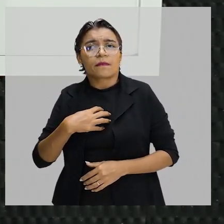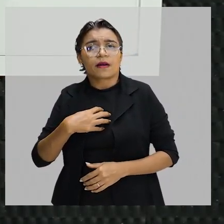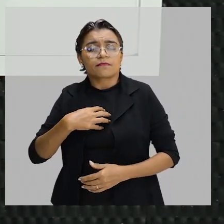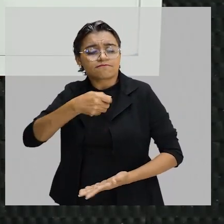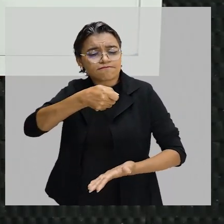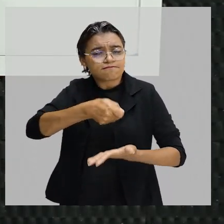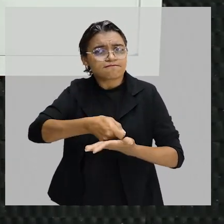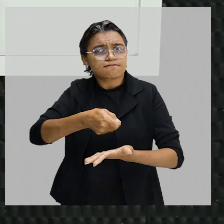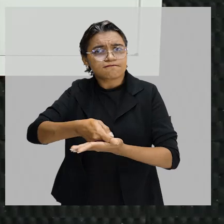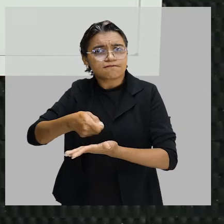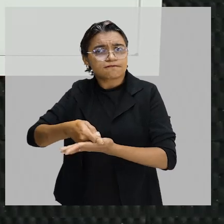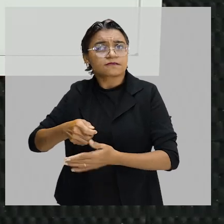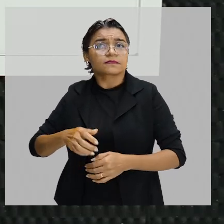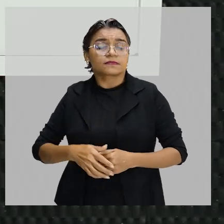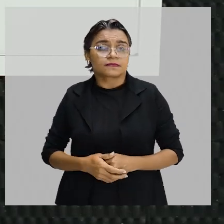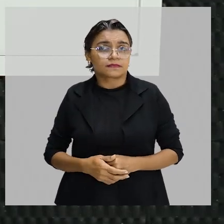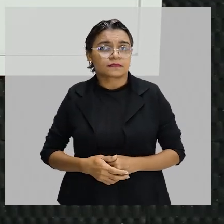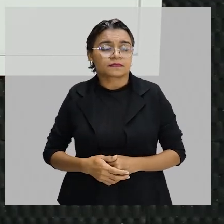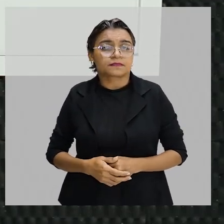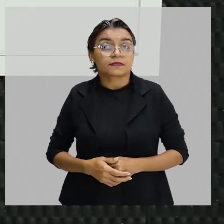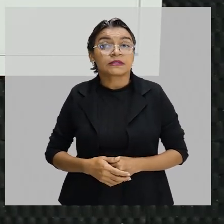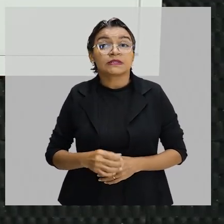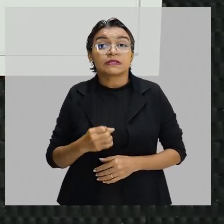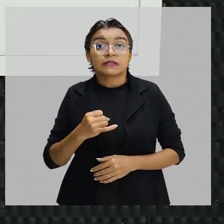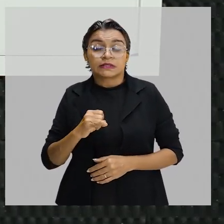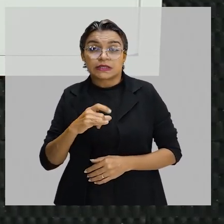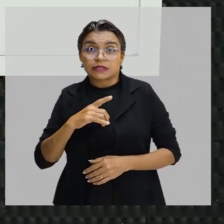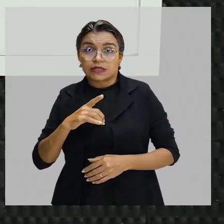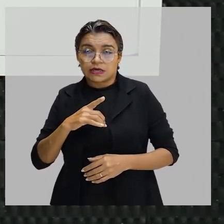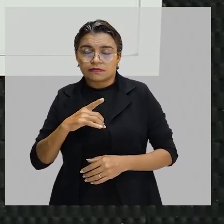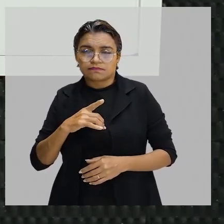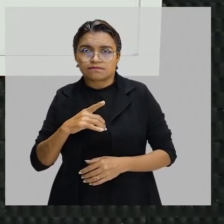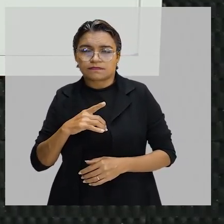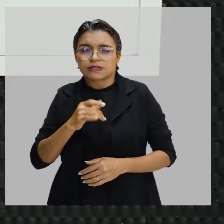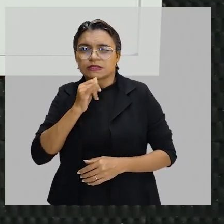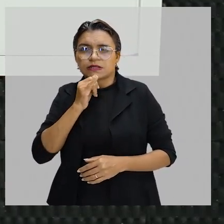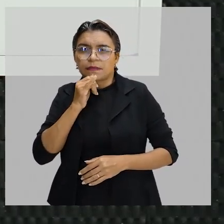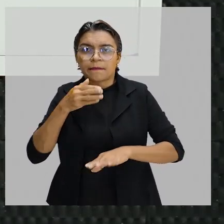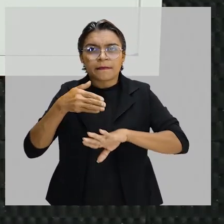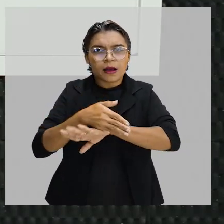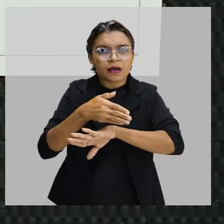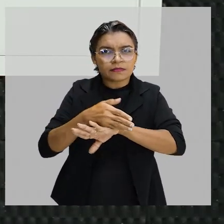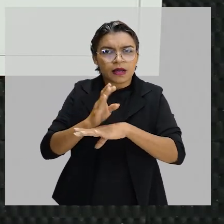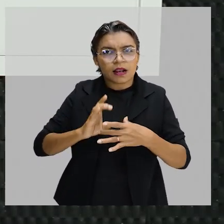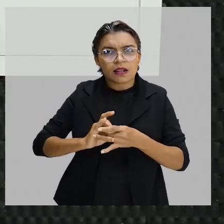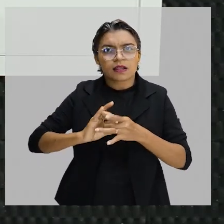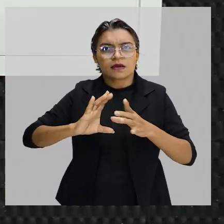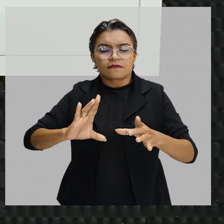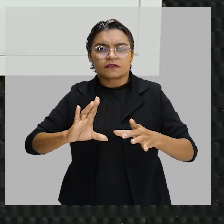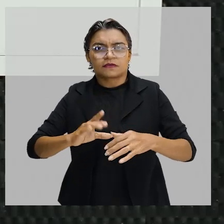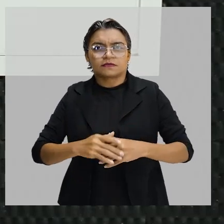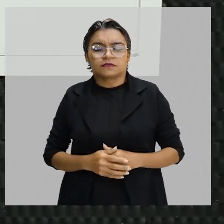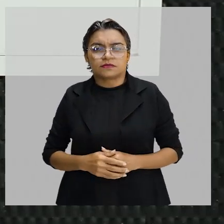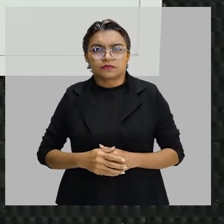portanto, ok? Ora, se eu tenho a liberdade de participar, se eu tenho a liberdade de constituir ou de